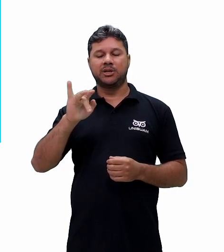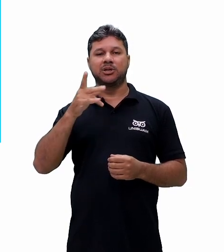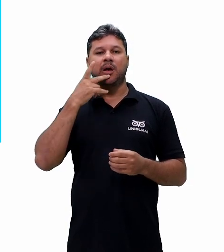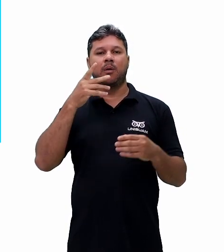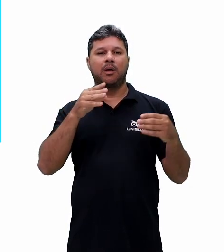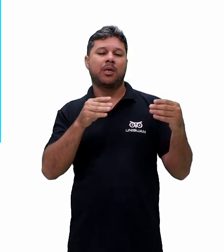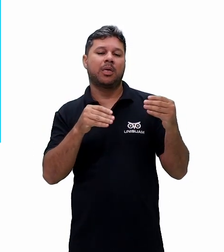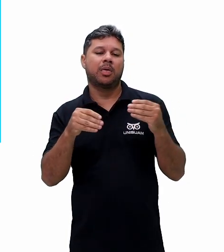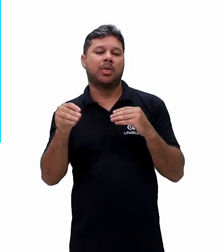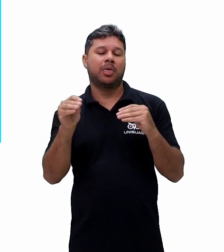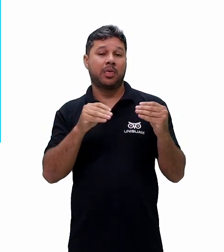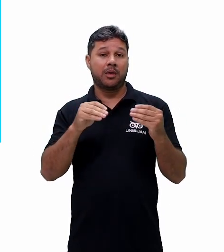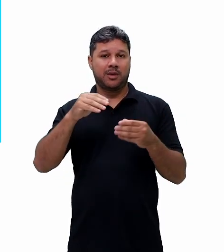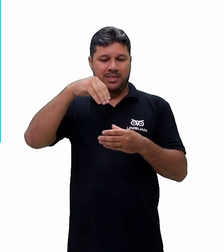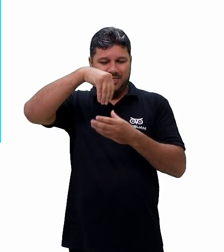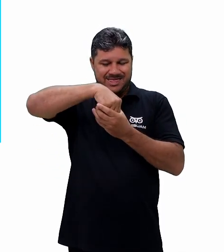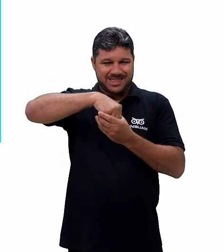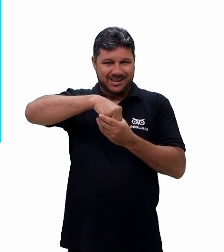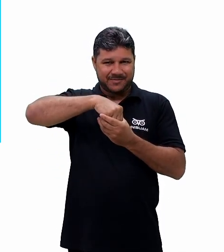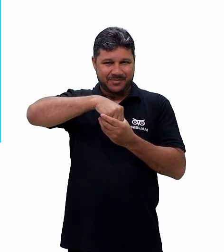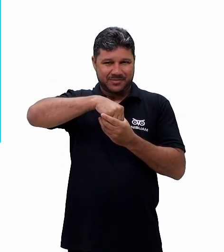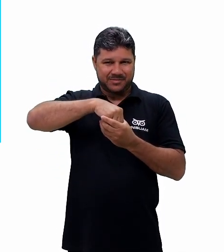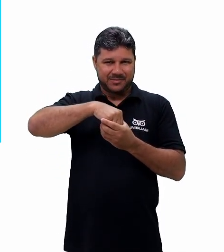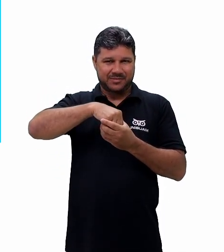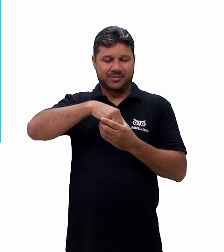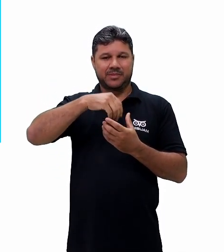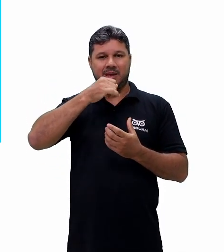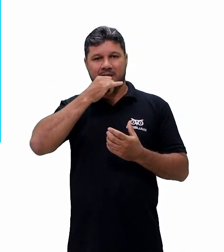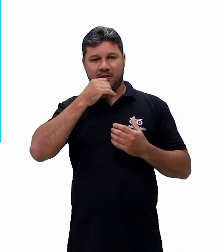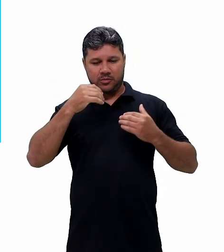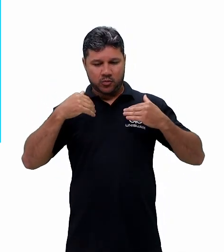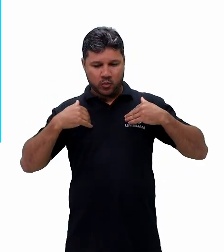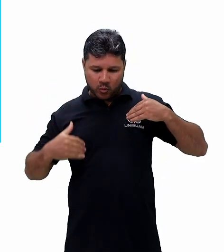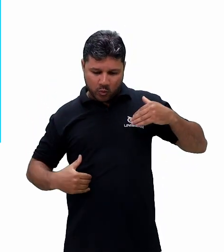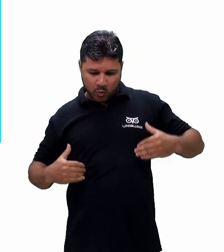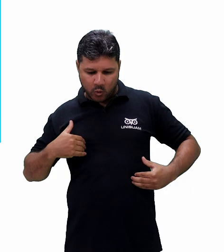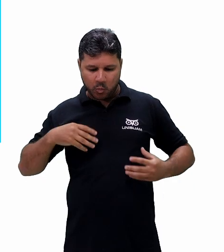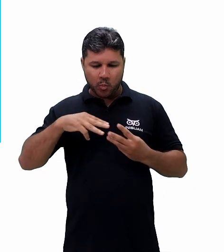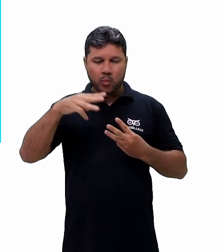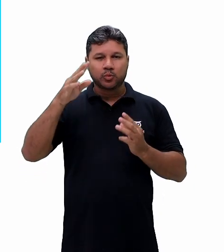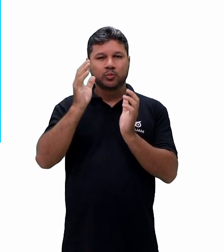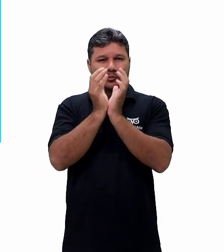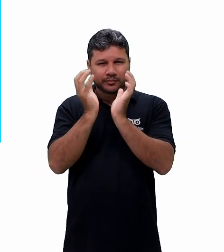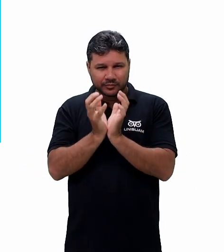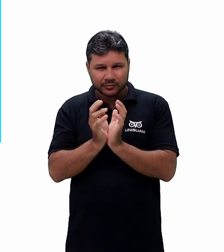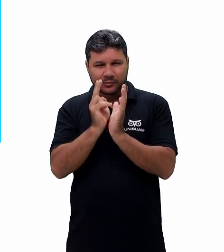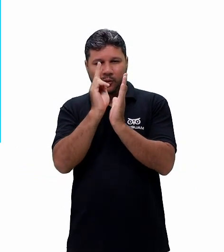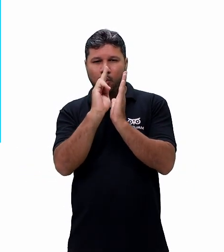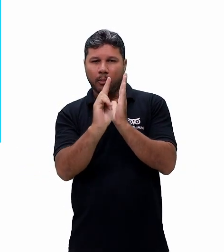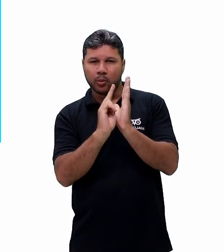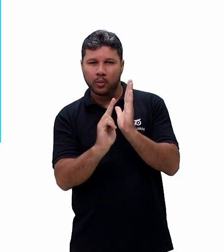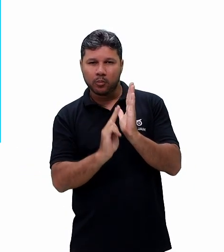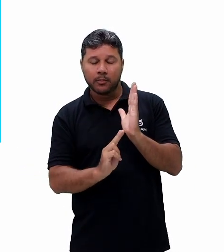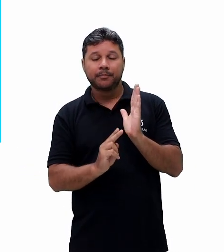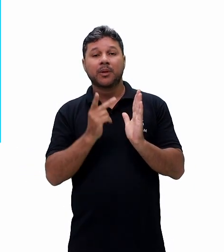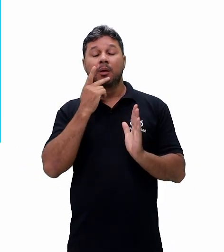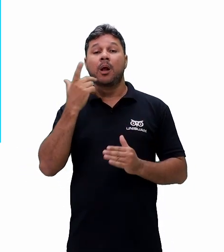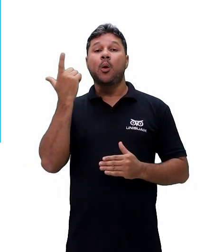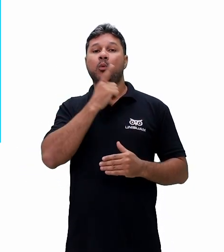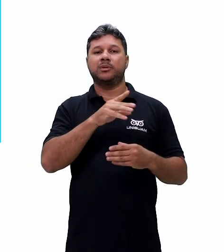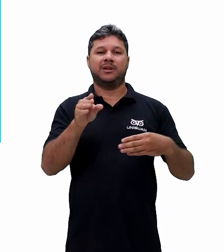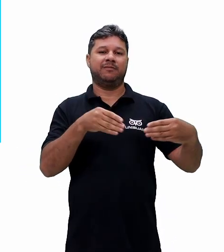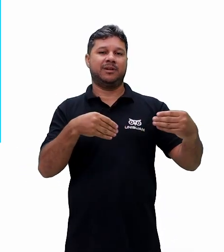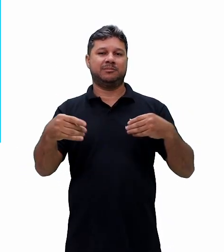viscoelásticas do tecido conjuntivo, ou seja, da fáscia, epimísio, perimísio e endomísio,